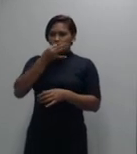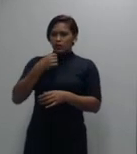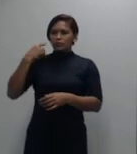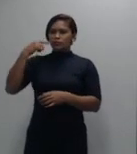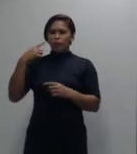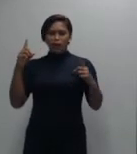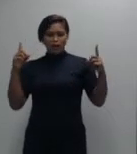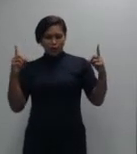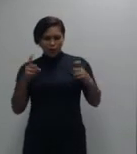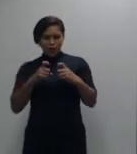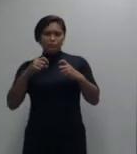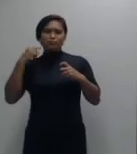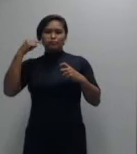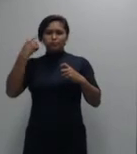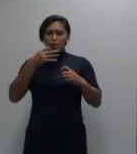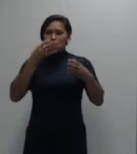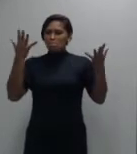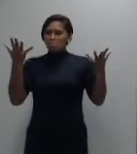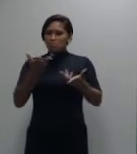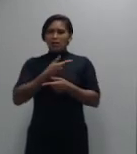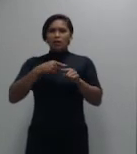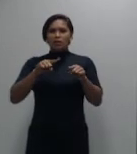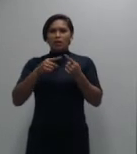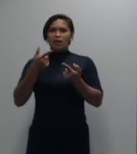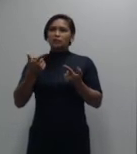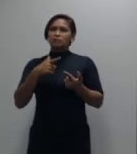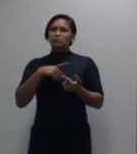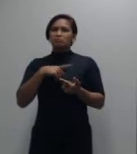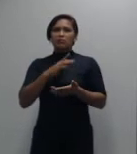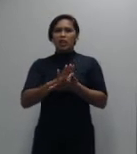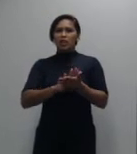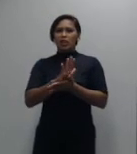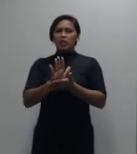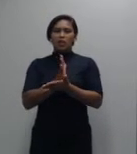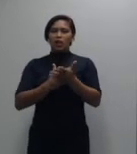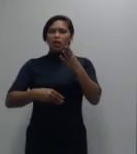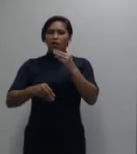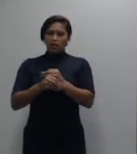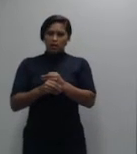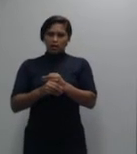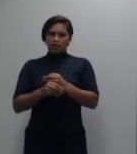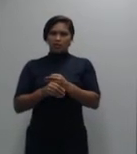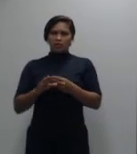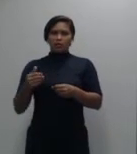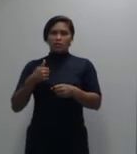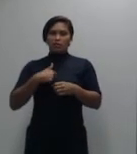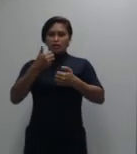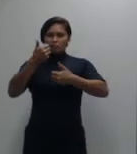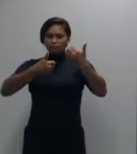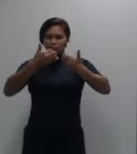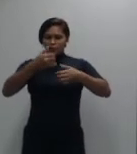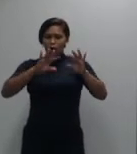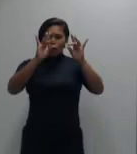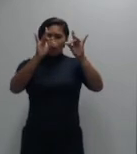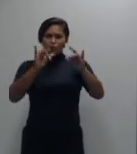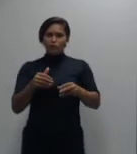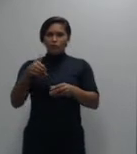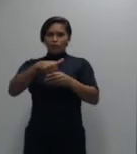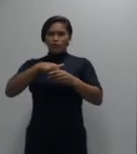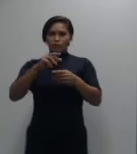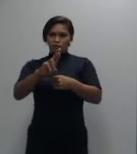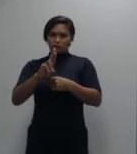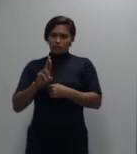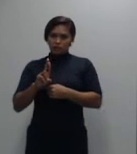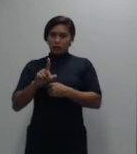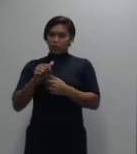sustentações orais mas não tenho mais nada a acrescentar ao minucioso voto do relator